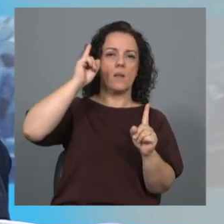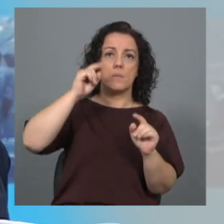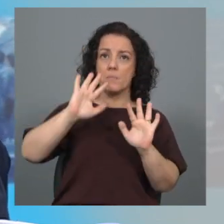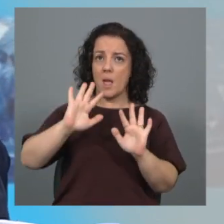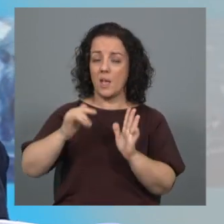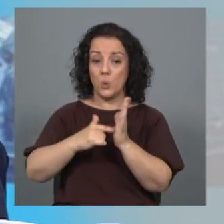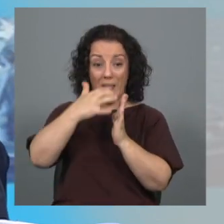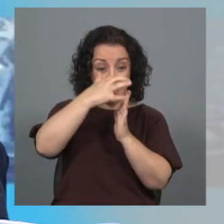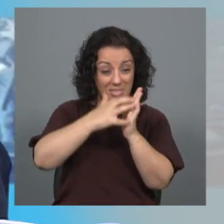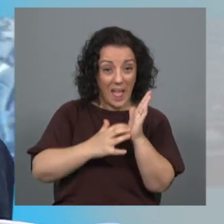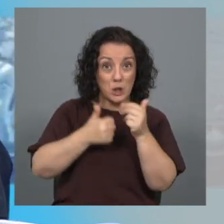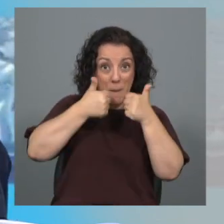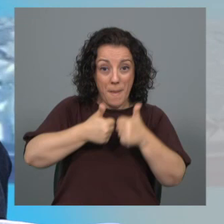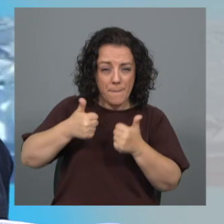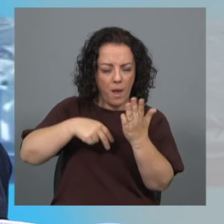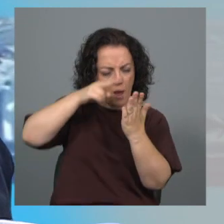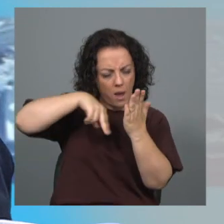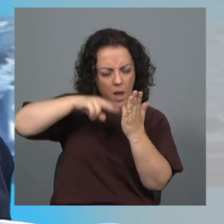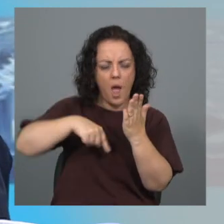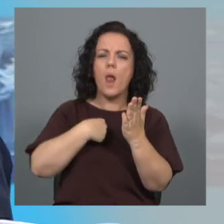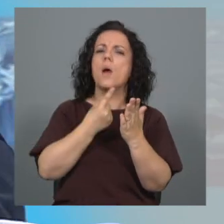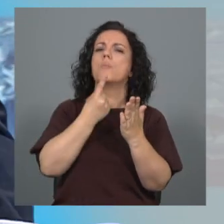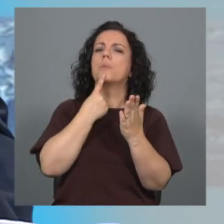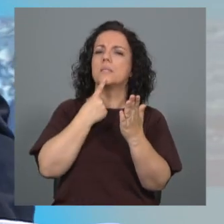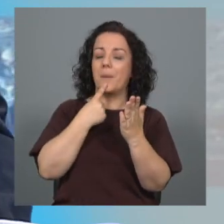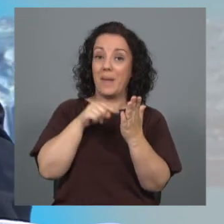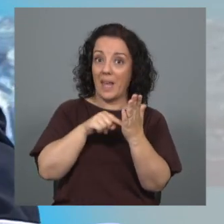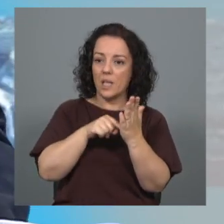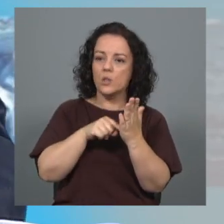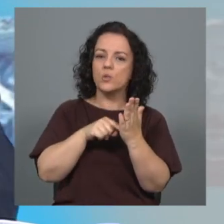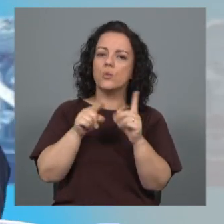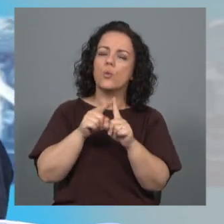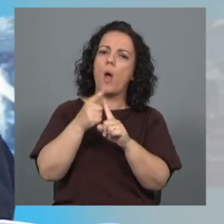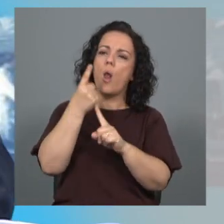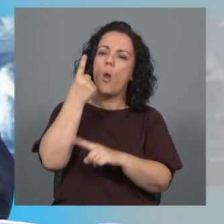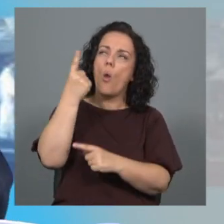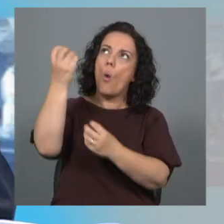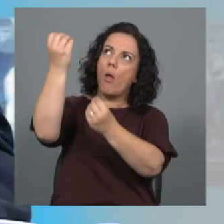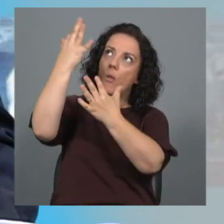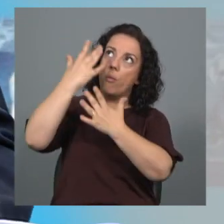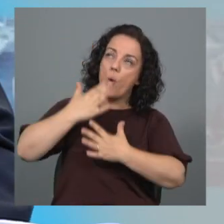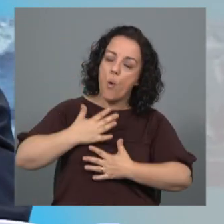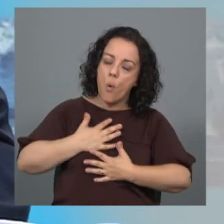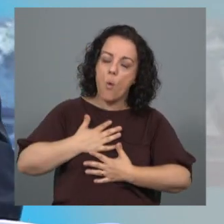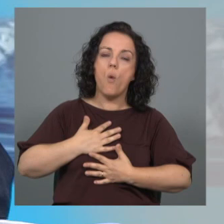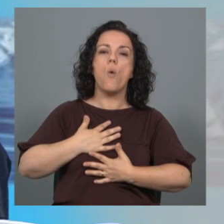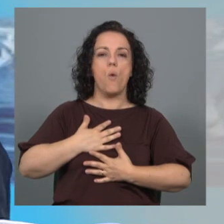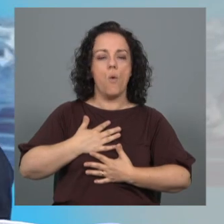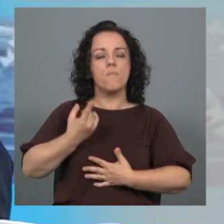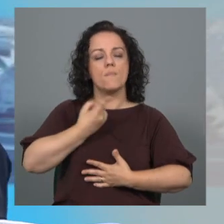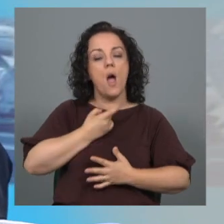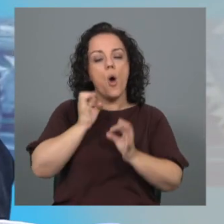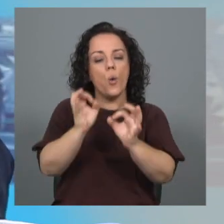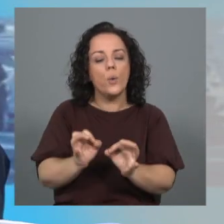bem interpretados ajudam-nos a perceber que isto é sobretudo um dom que é confiado e que a dimensão que se tem que ter é o do cuidado. E